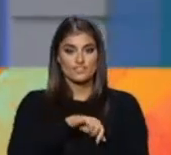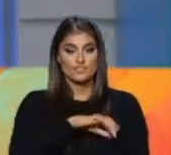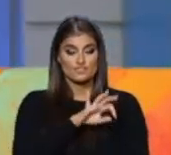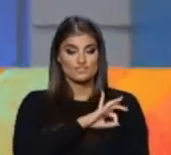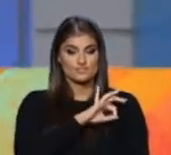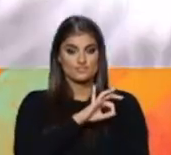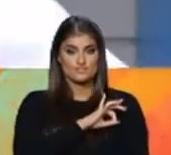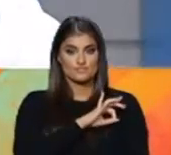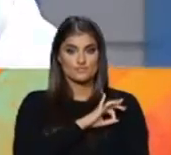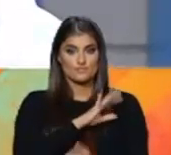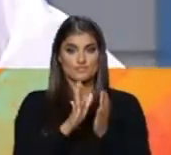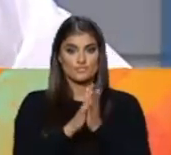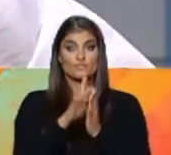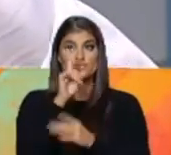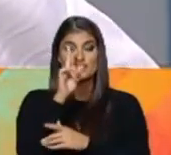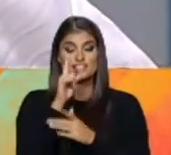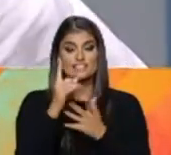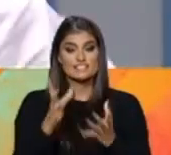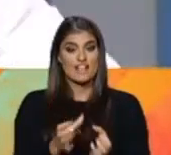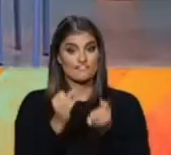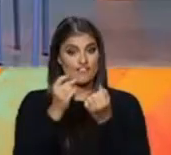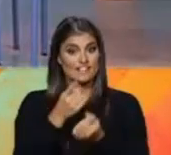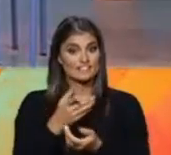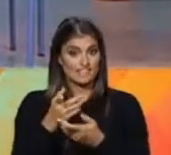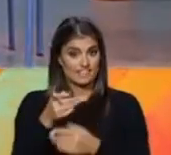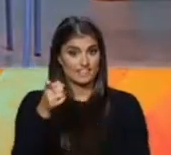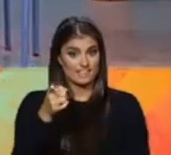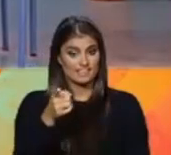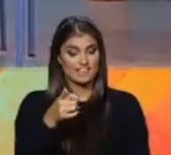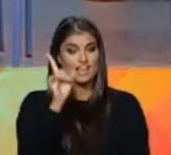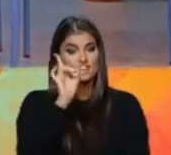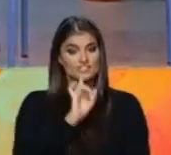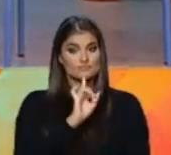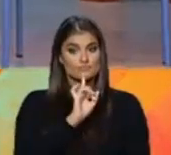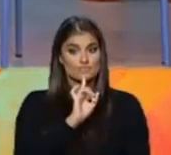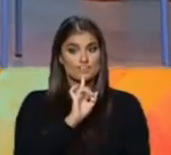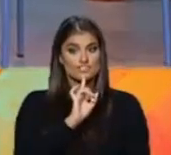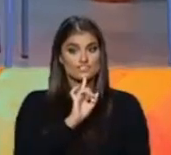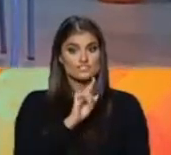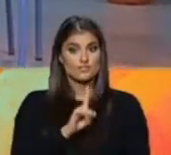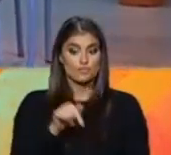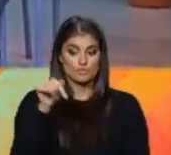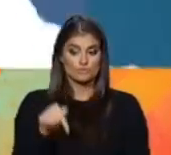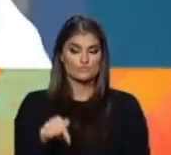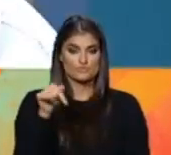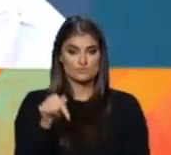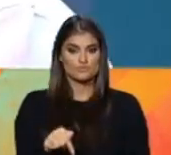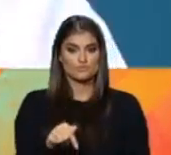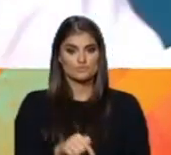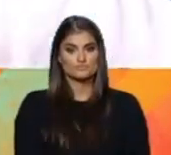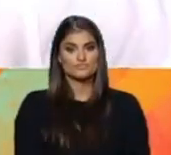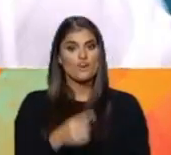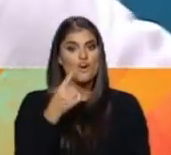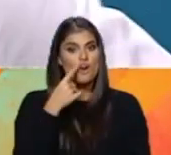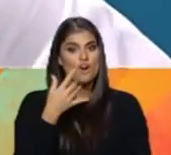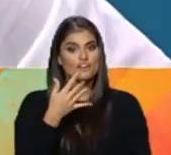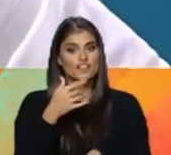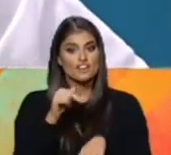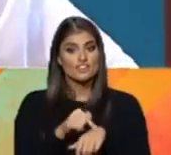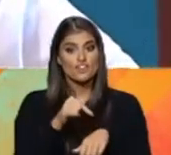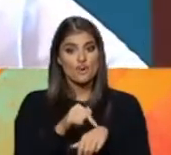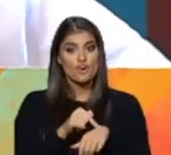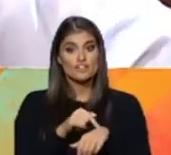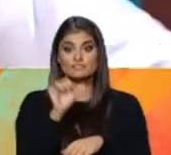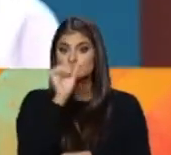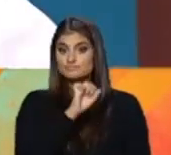Para nosso Senhor te salvar. As mulheres, pois do sul, olha na hora de